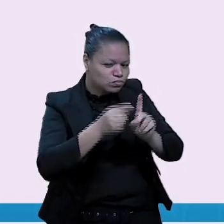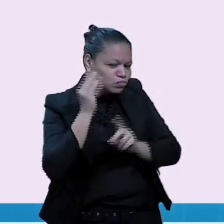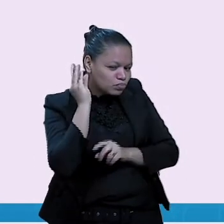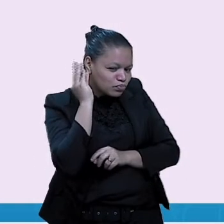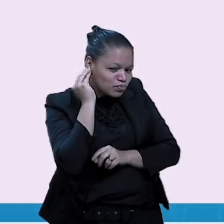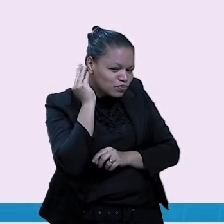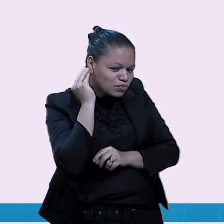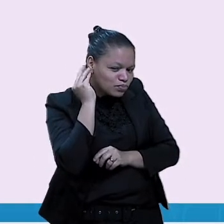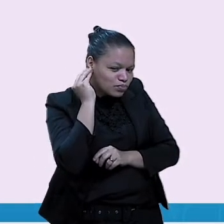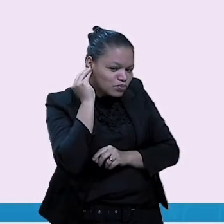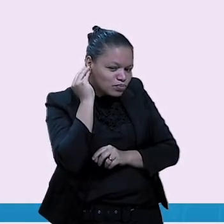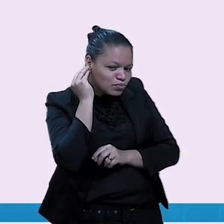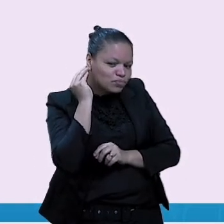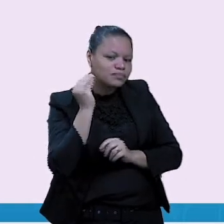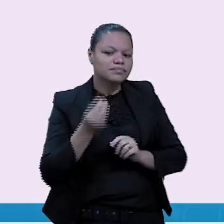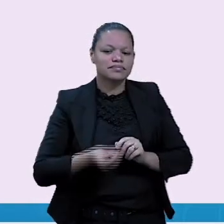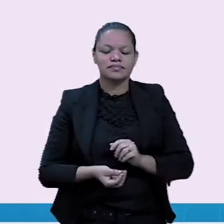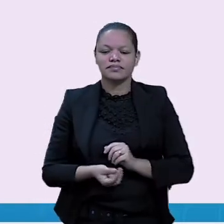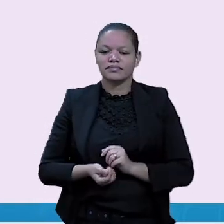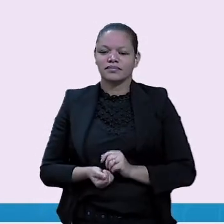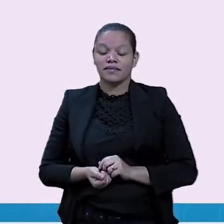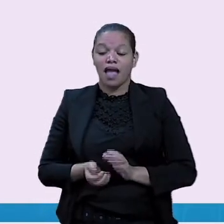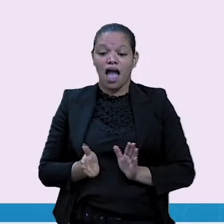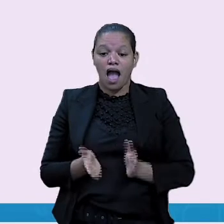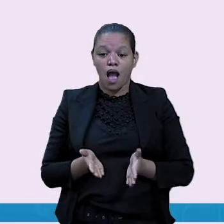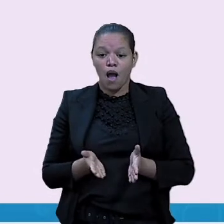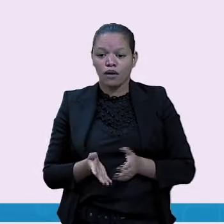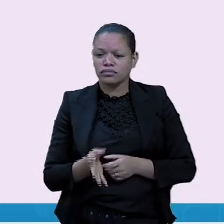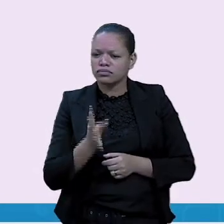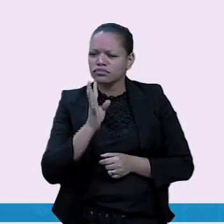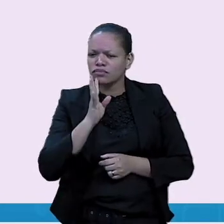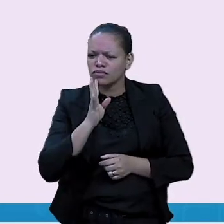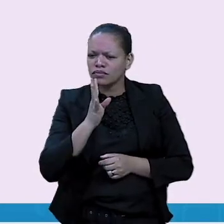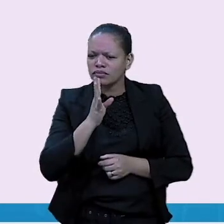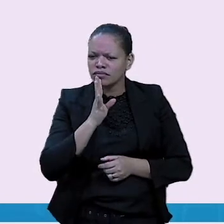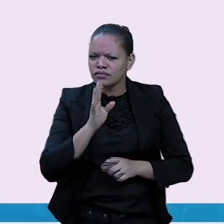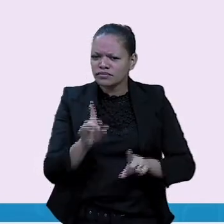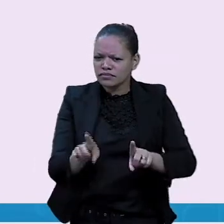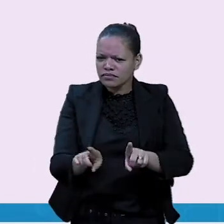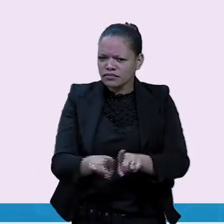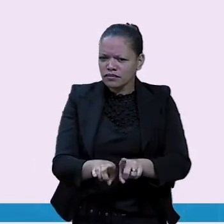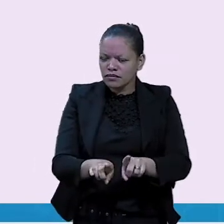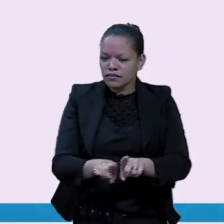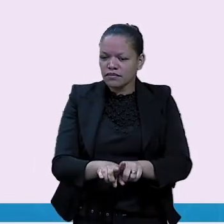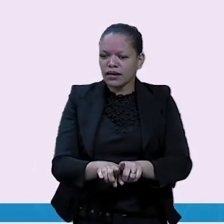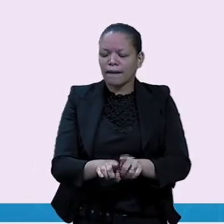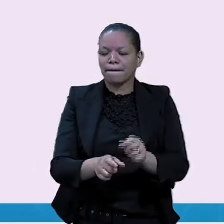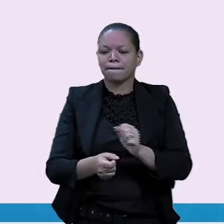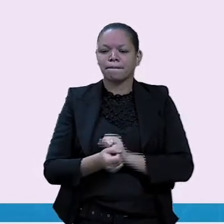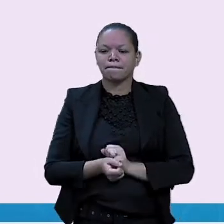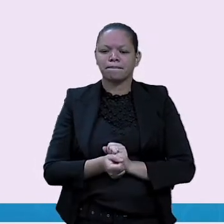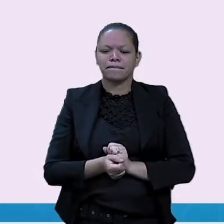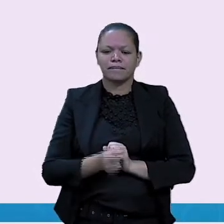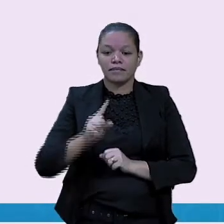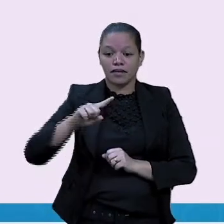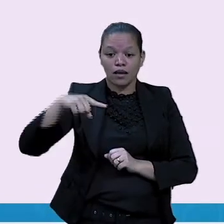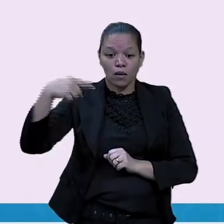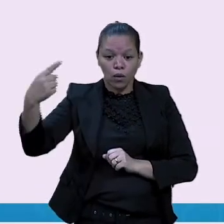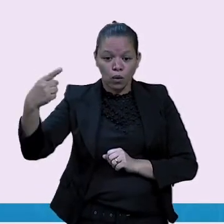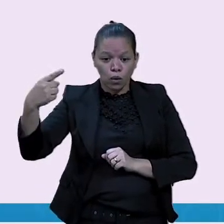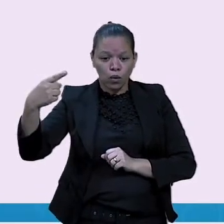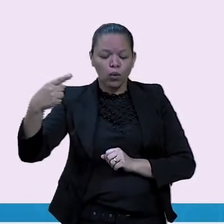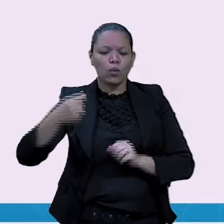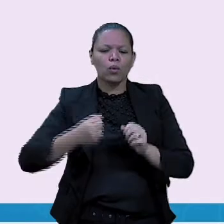cochichando. Agora nós vamos conhecer outro recurso que vai também nos ajudar a entender